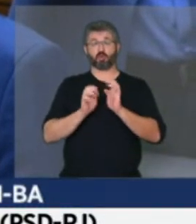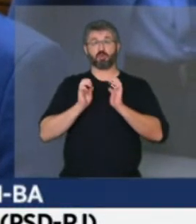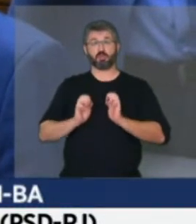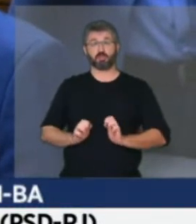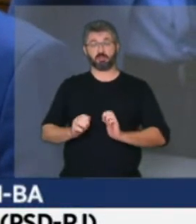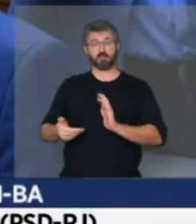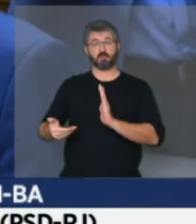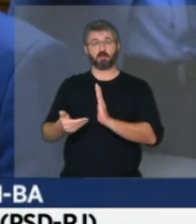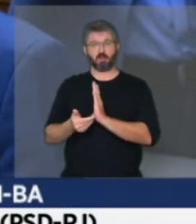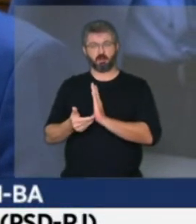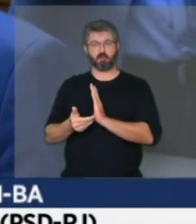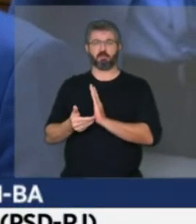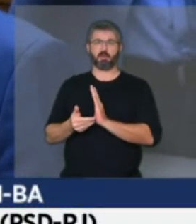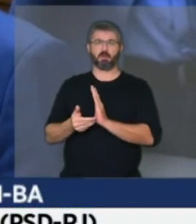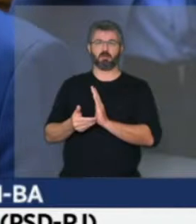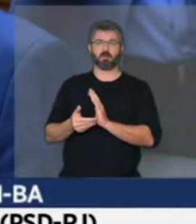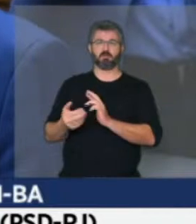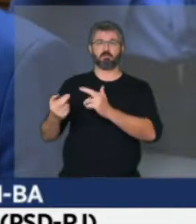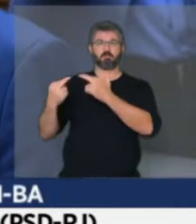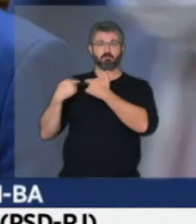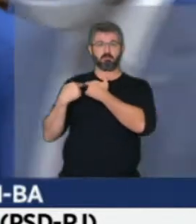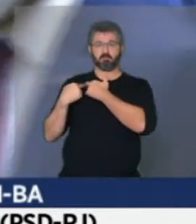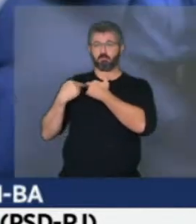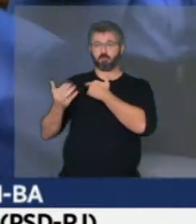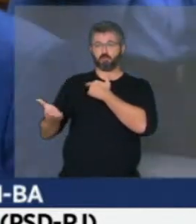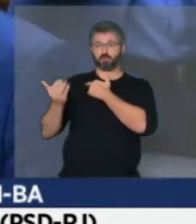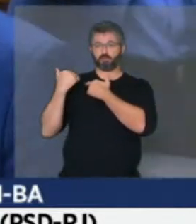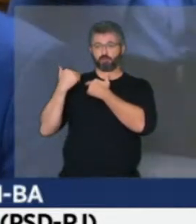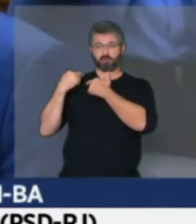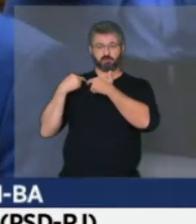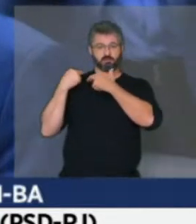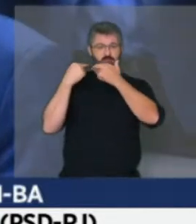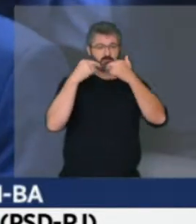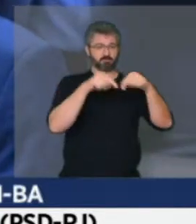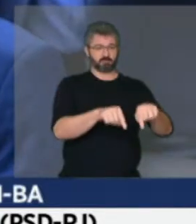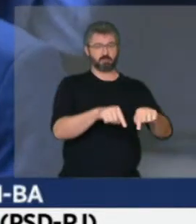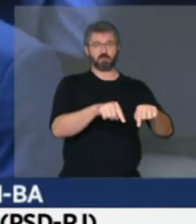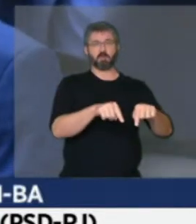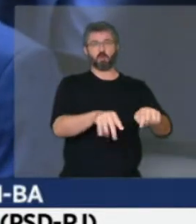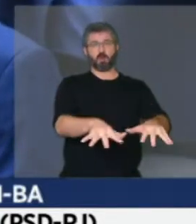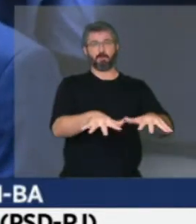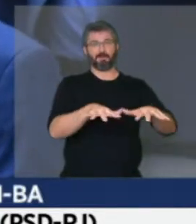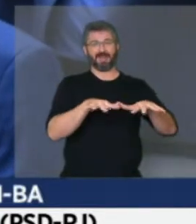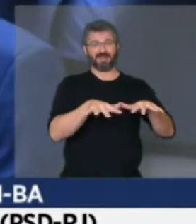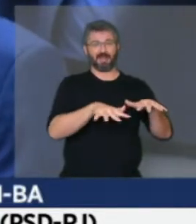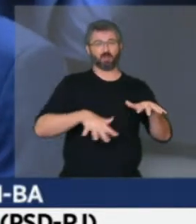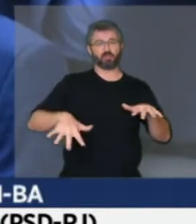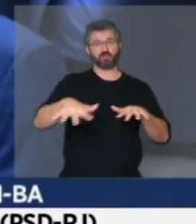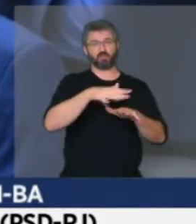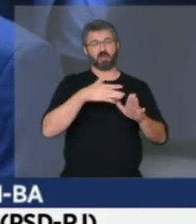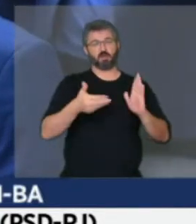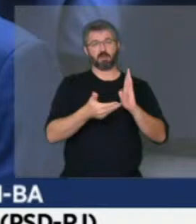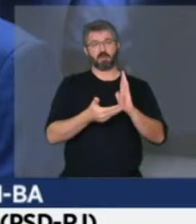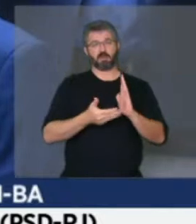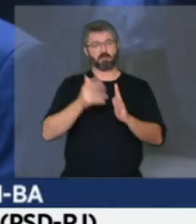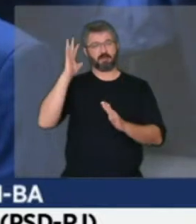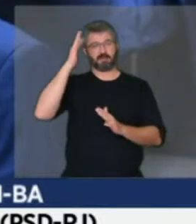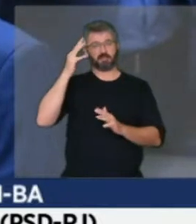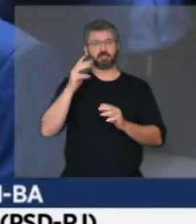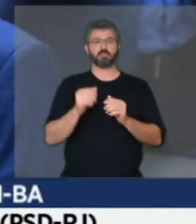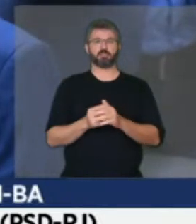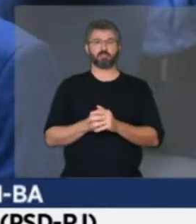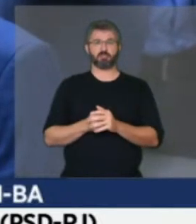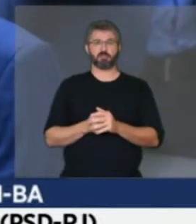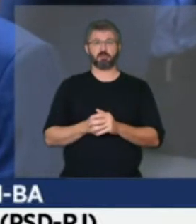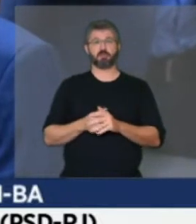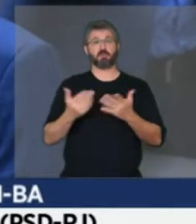Parlamentar, delegando ao plenário essa decisão de alterar os procedimentos de análise e quebra de decoro parlamentar. Ante o